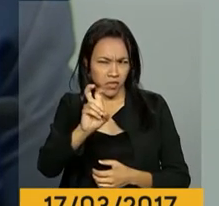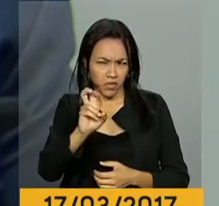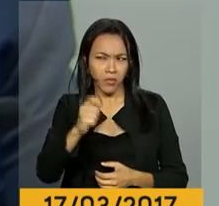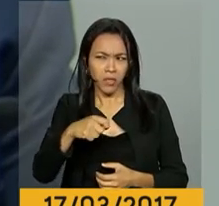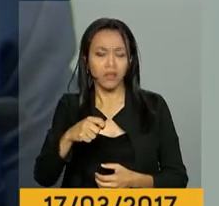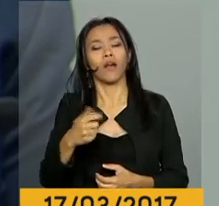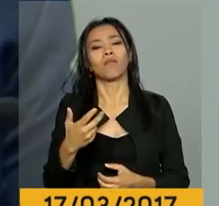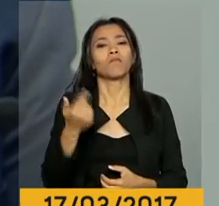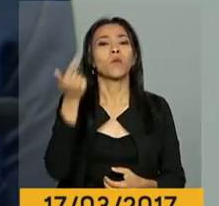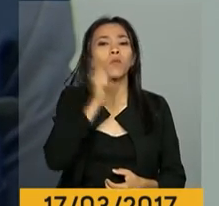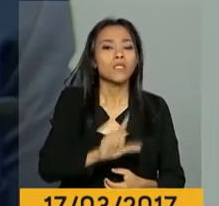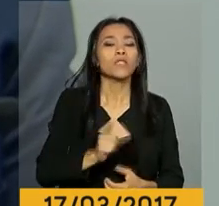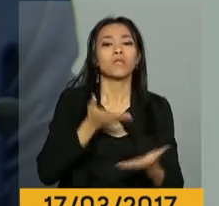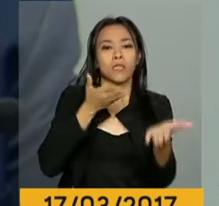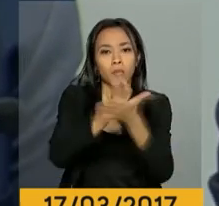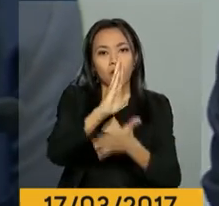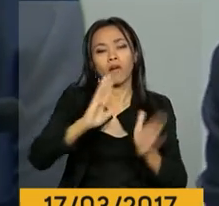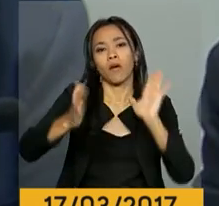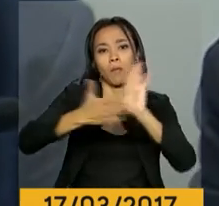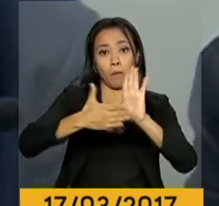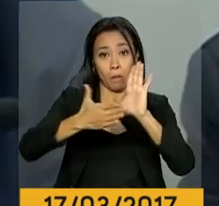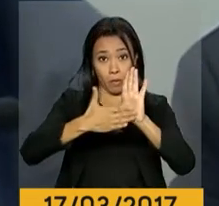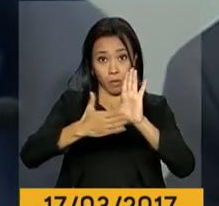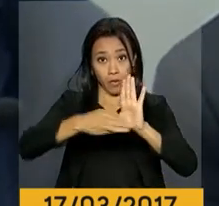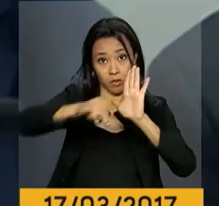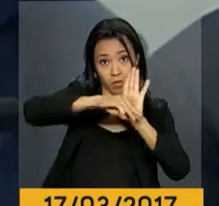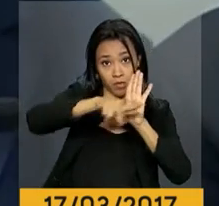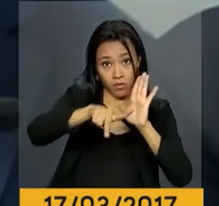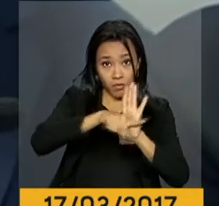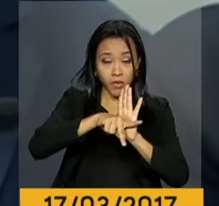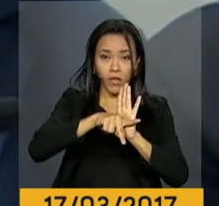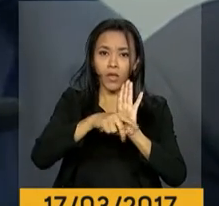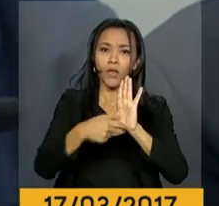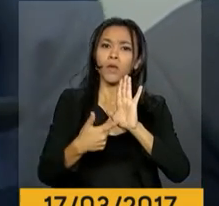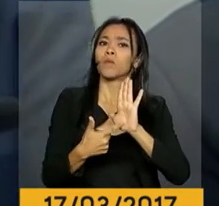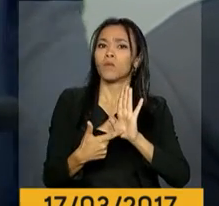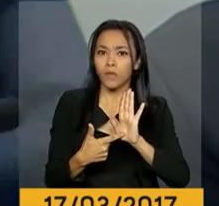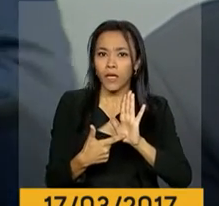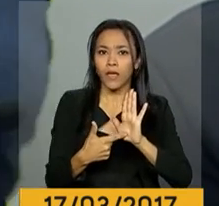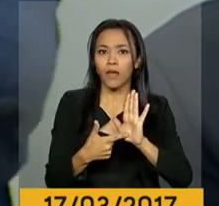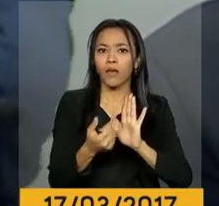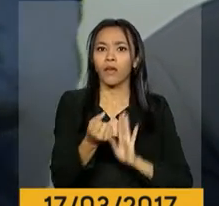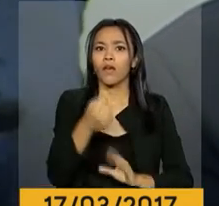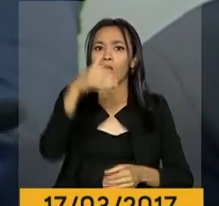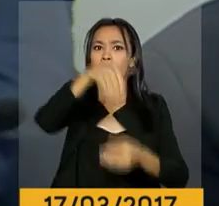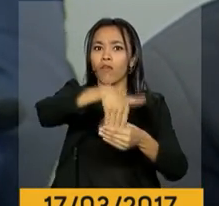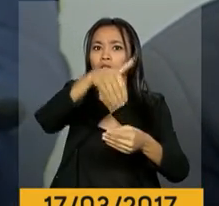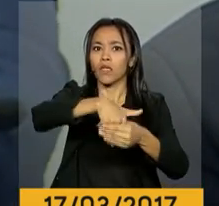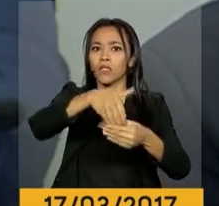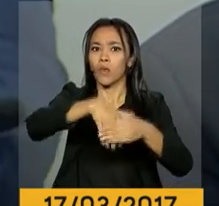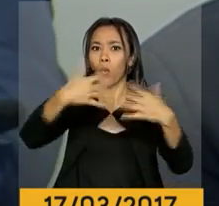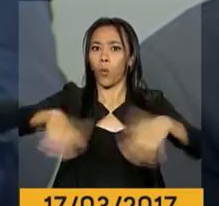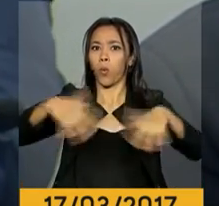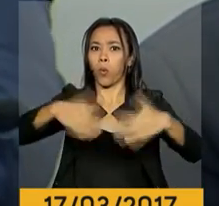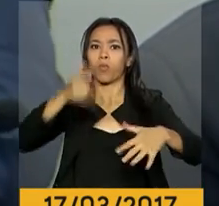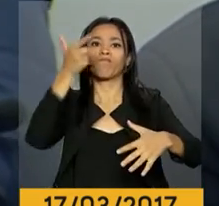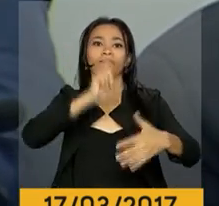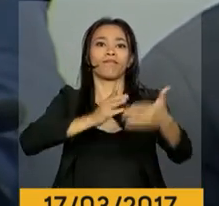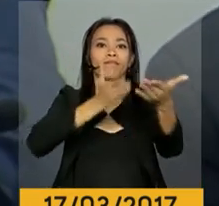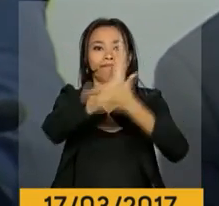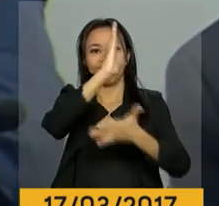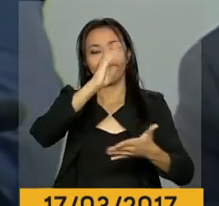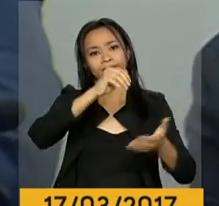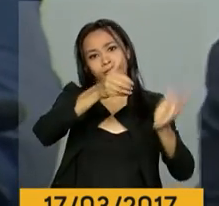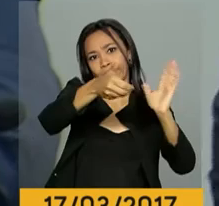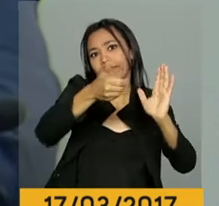nós conseguimos aprovar uma proposta de emenda constitucional com um quórum muito além do necessário. Para aprovar no Congresso,